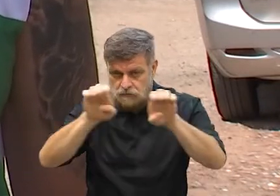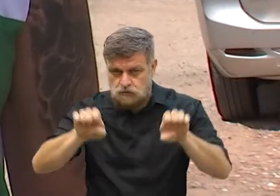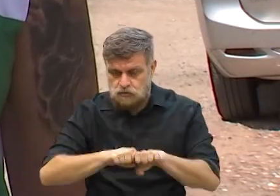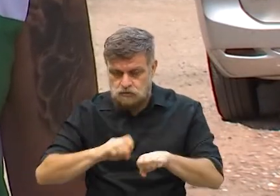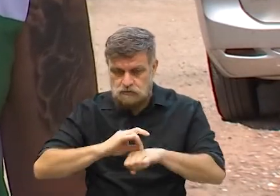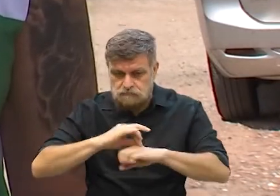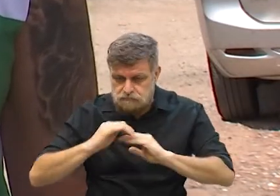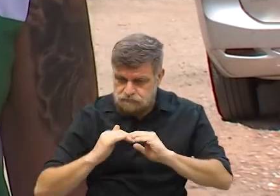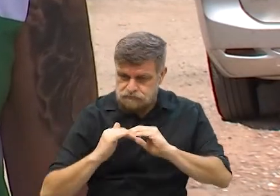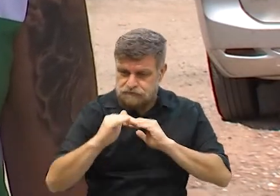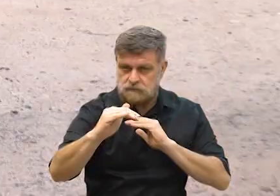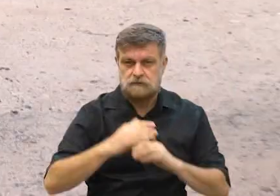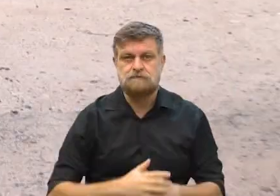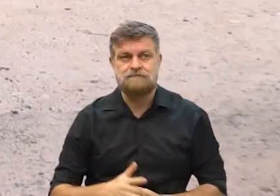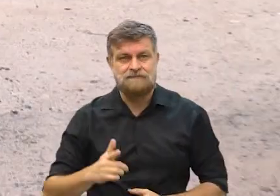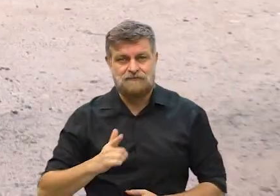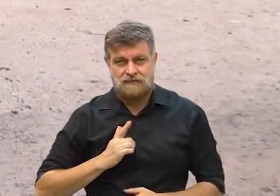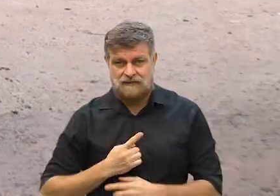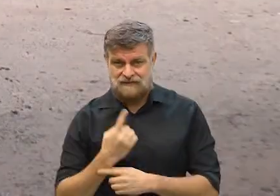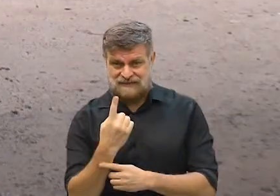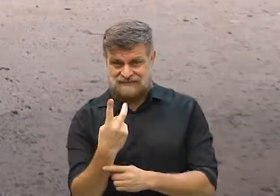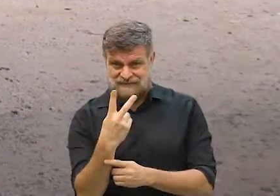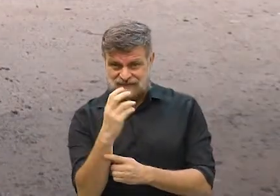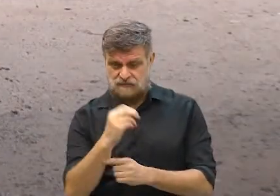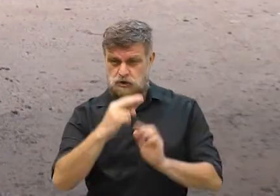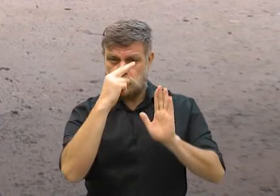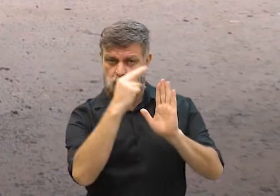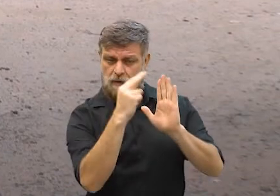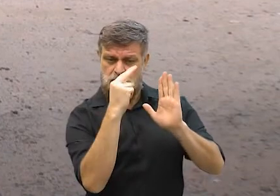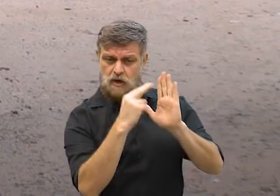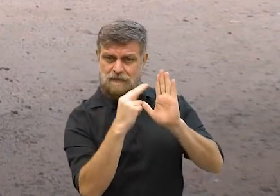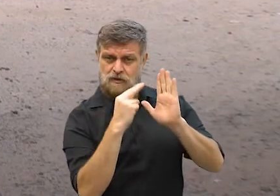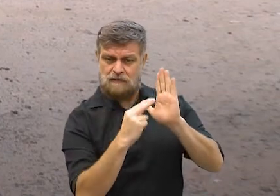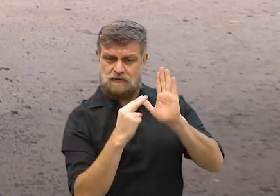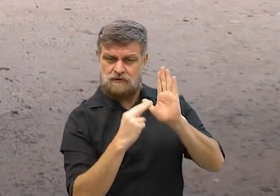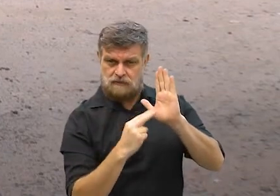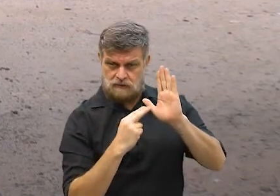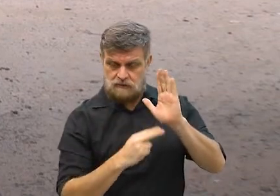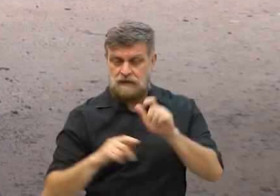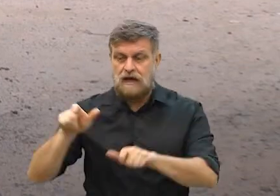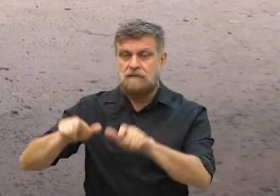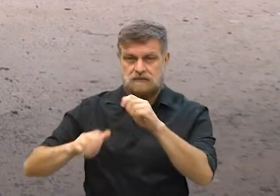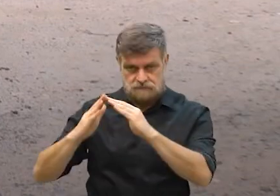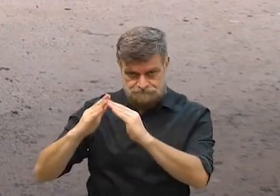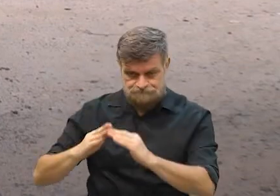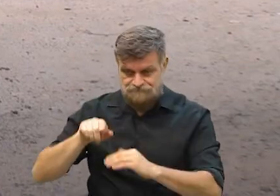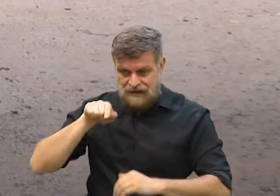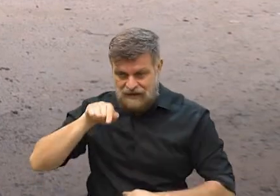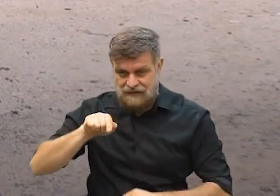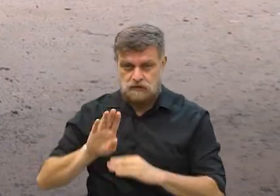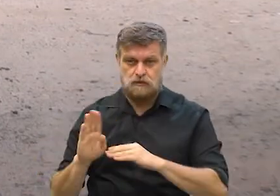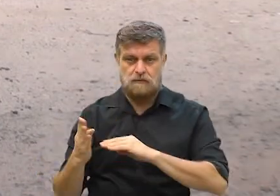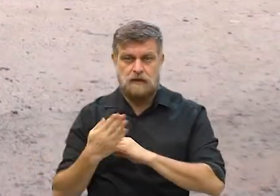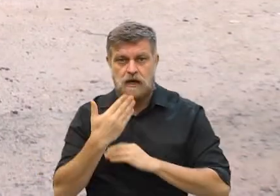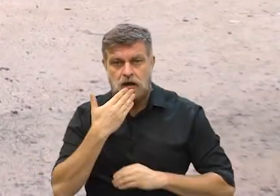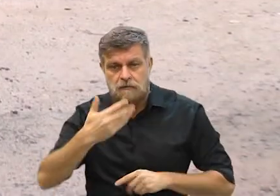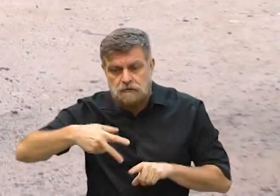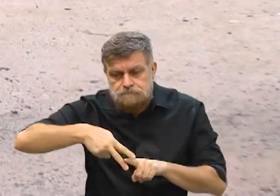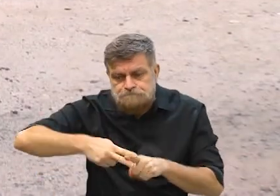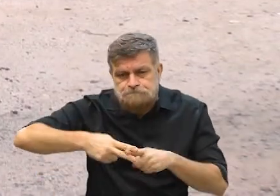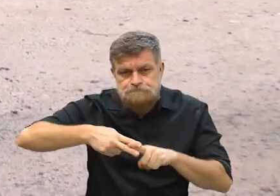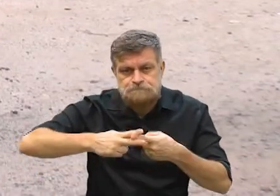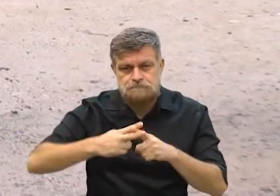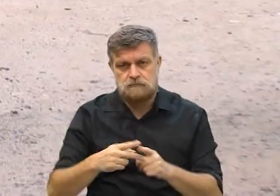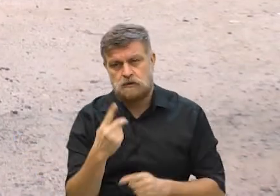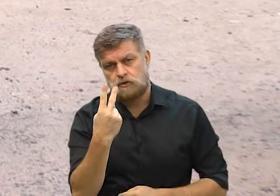aí de uma infraestrutura boa do bairro. E olha, ao todo foram 120 assinaturas dos moradores aqui da Ilha do Lago, pedindo a